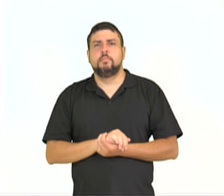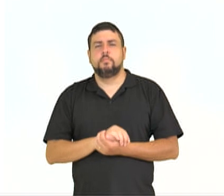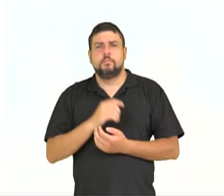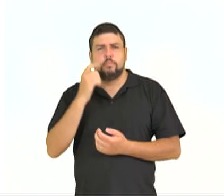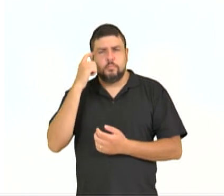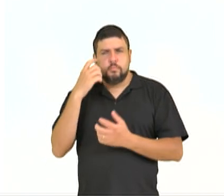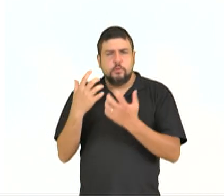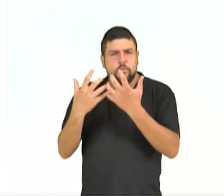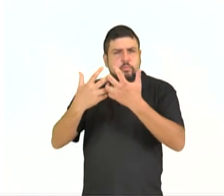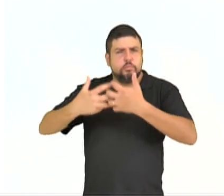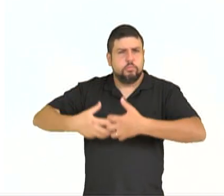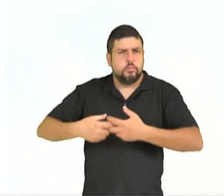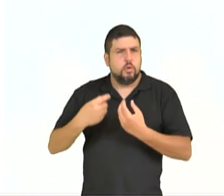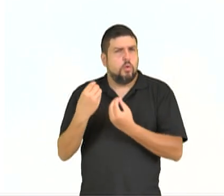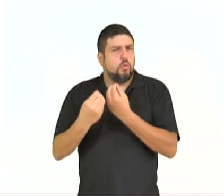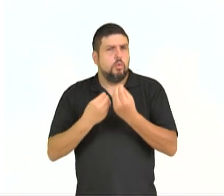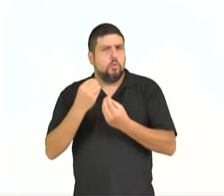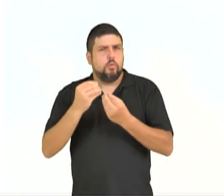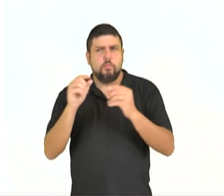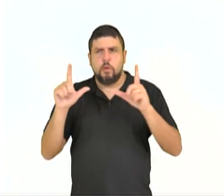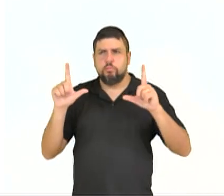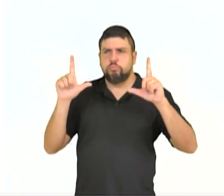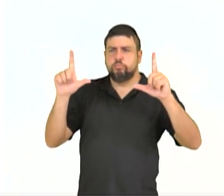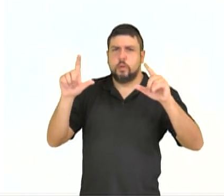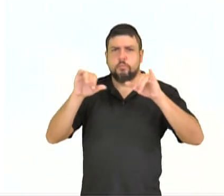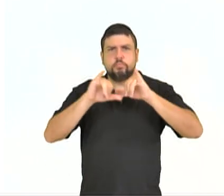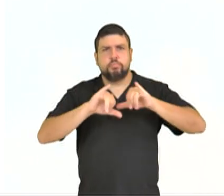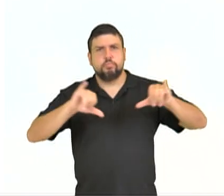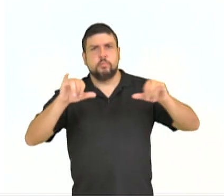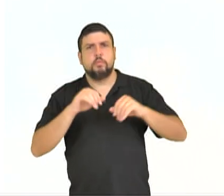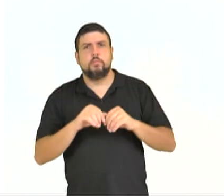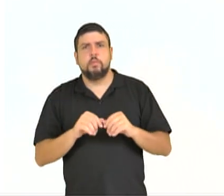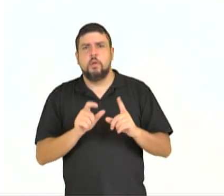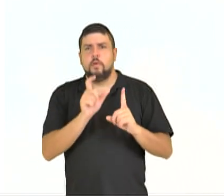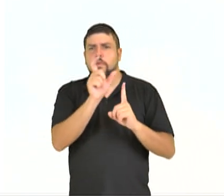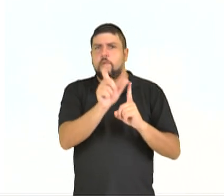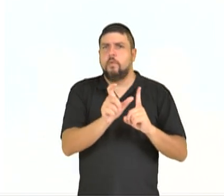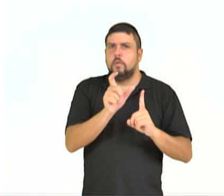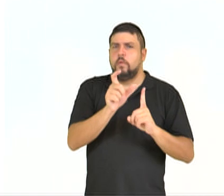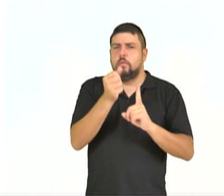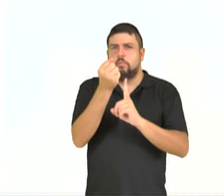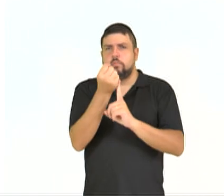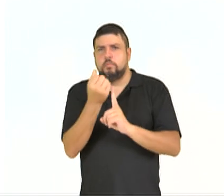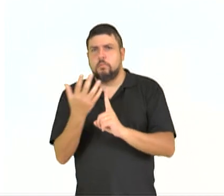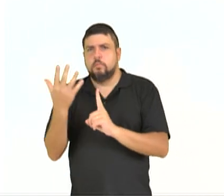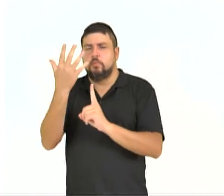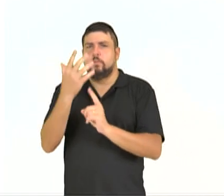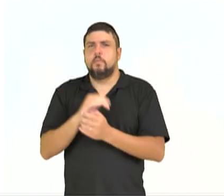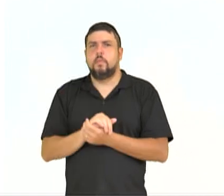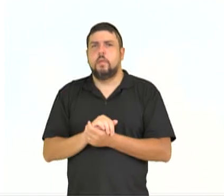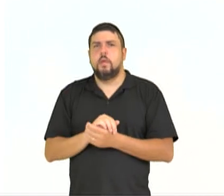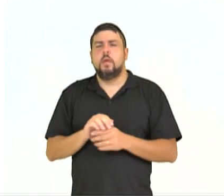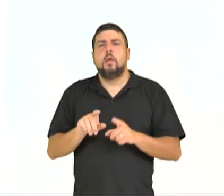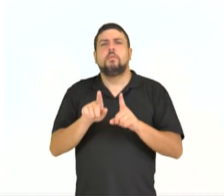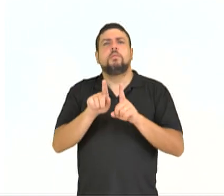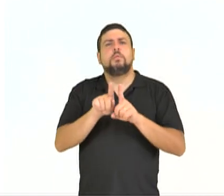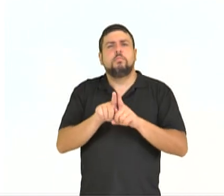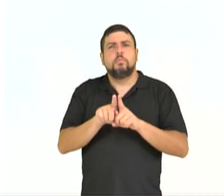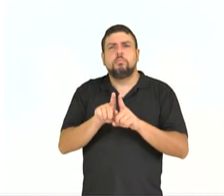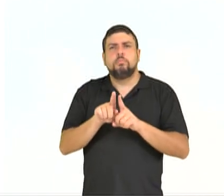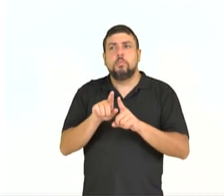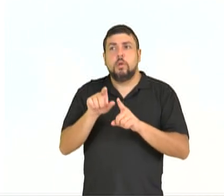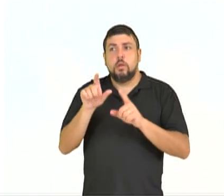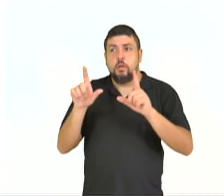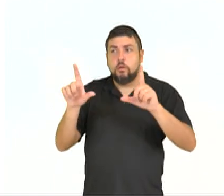sobre um cartaz de campanha, relacionar a parte verbal e não verbal e a importância desse gênero textual para a significação